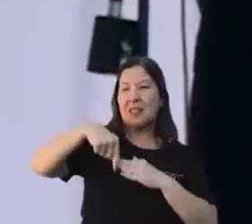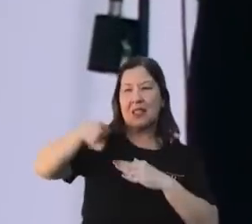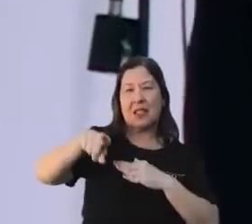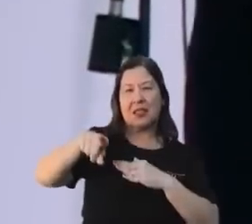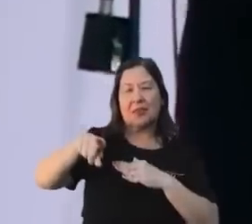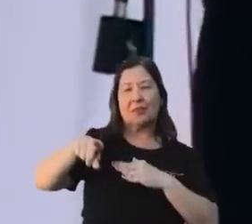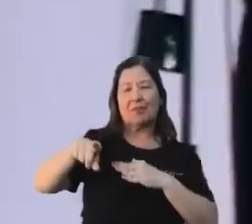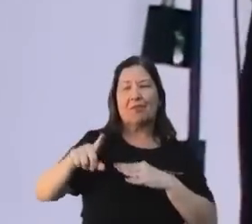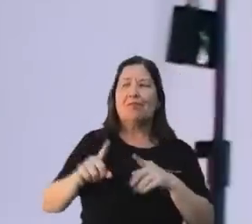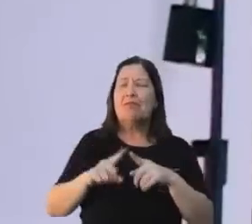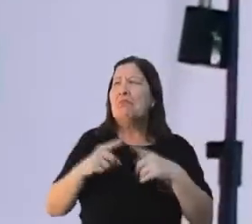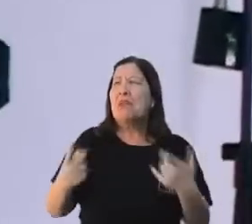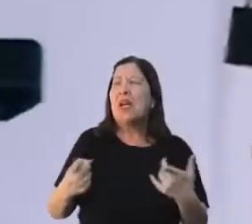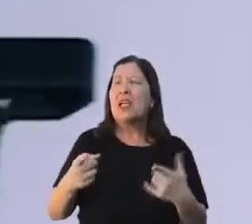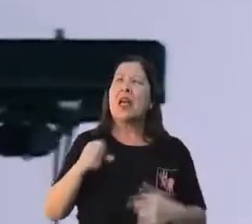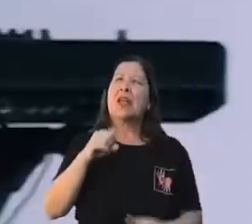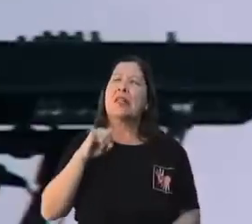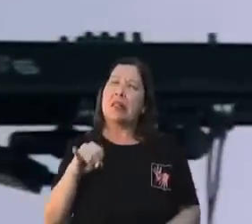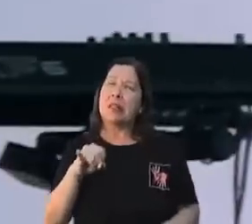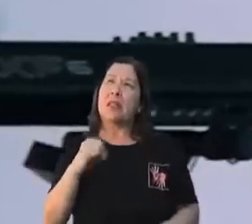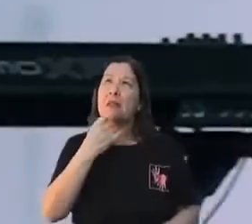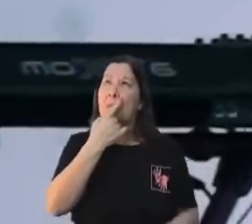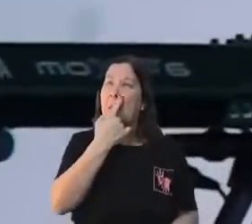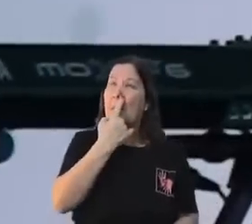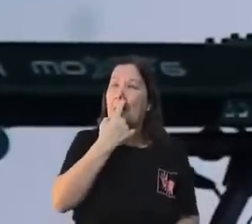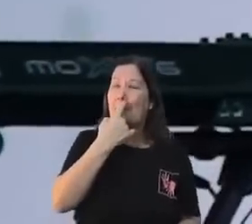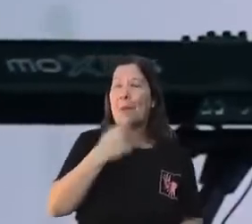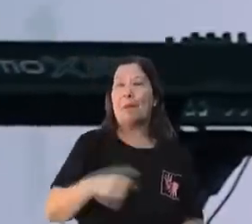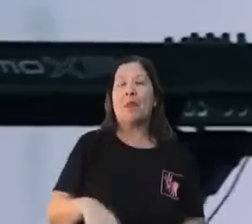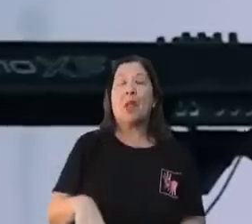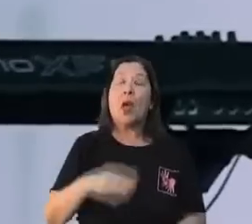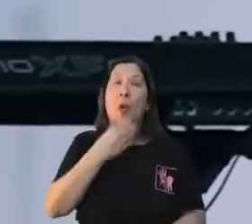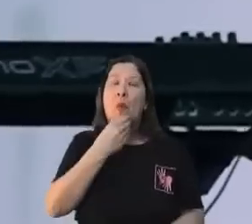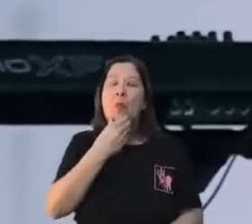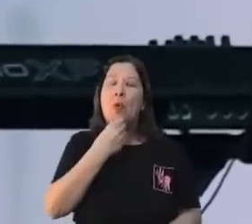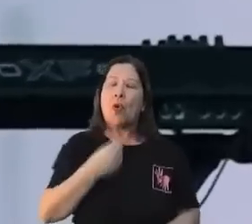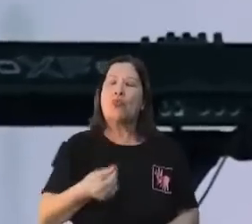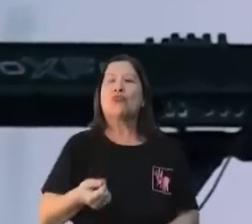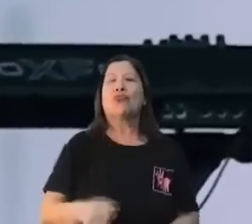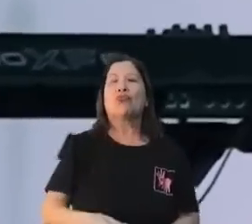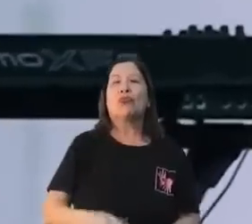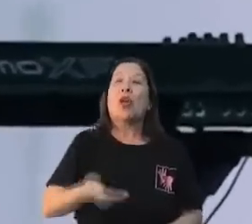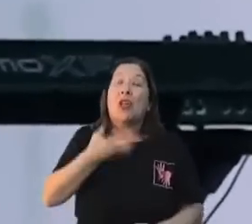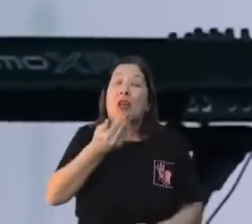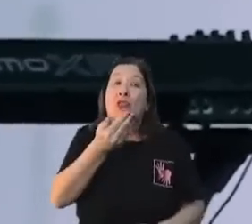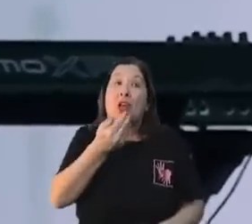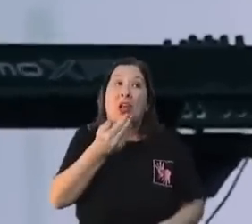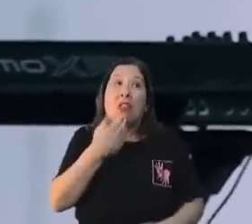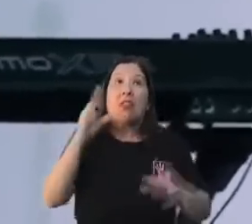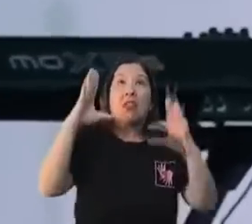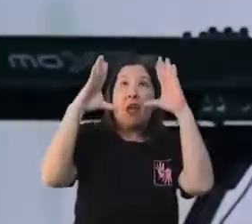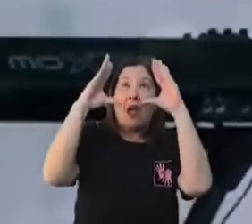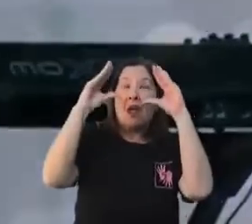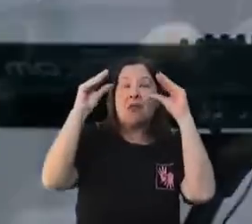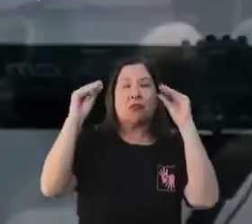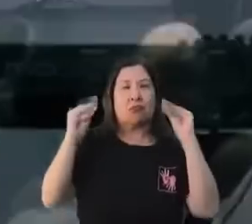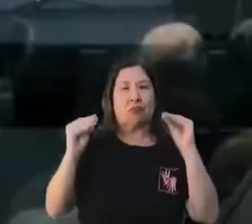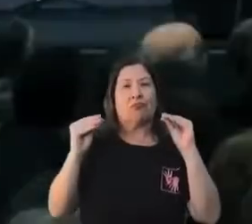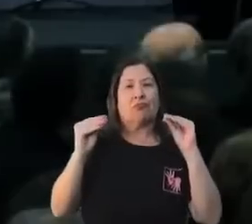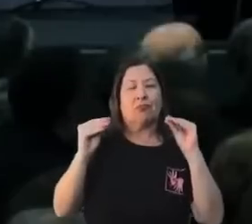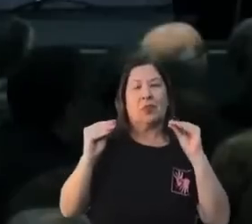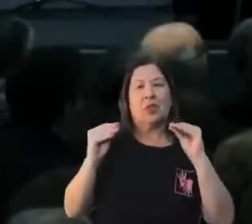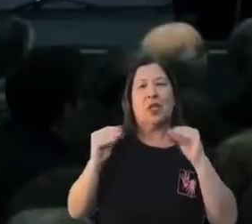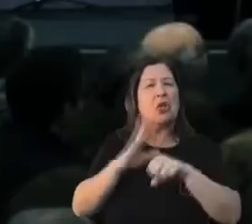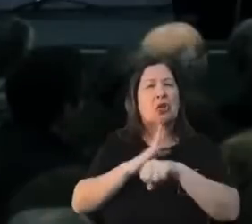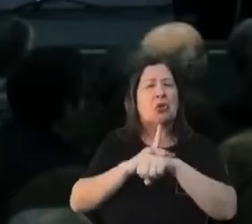era mais leproso, por que o texto relata que o jantar aconteceu na casa de Simão o leproso e não na casa de Simão o